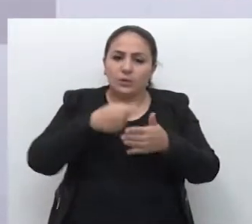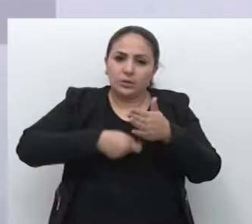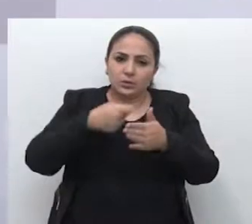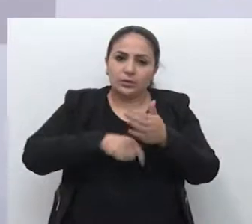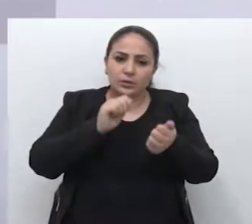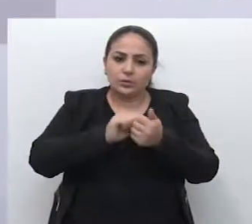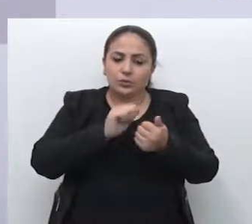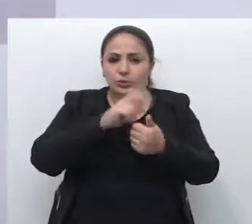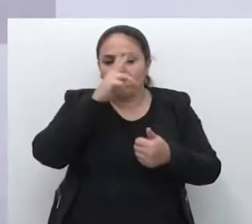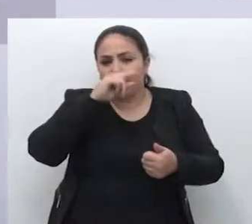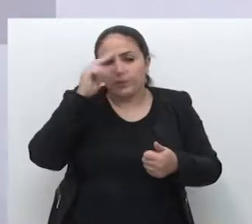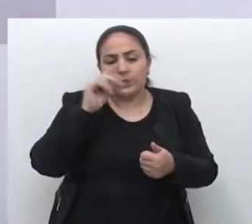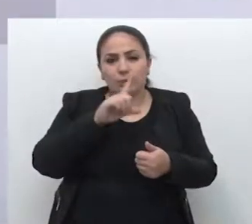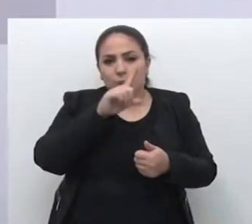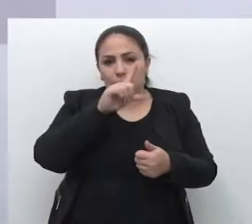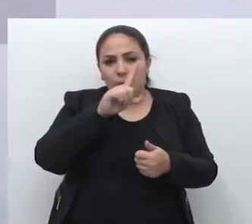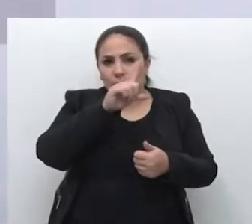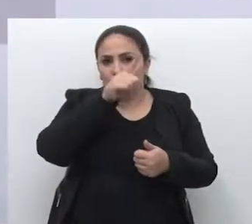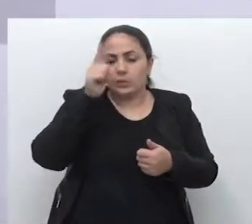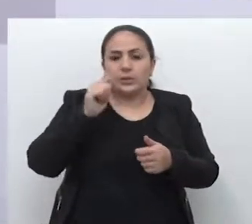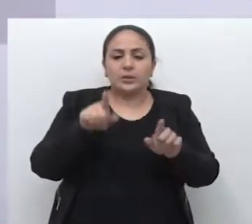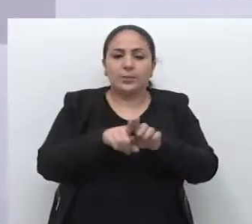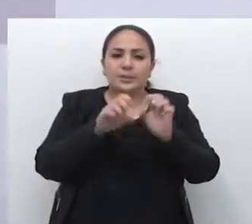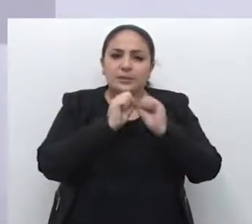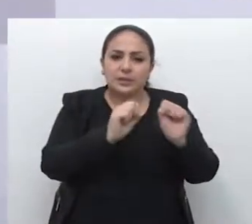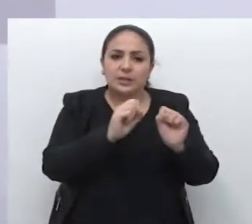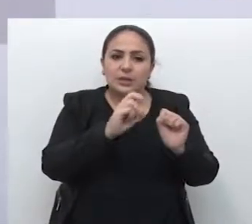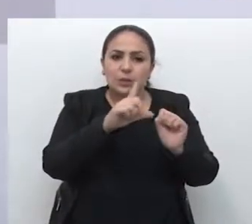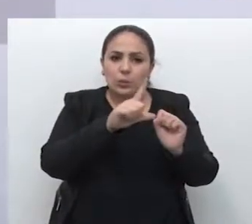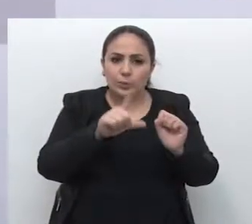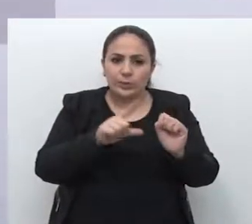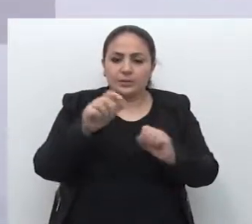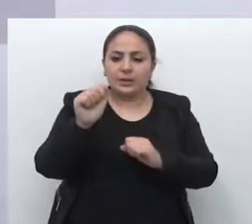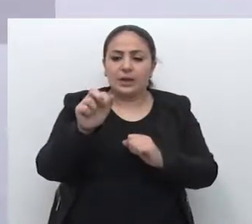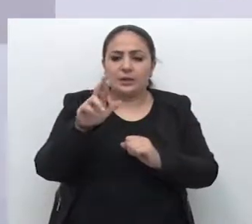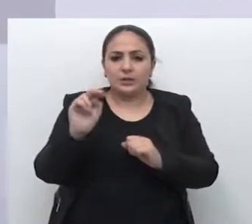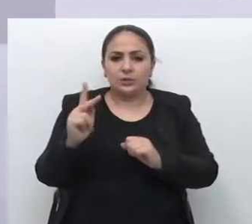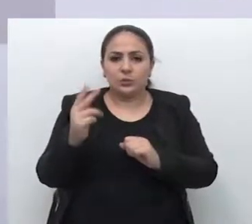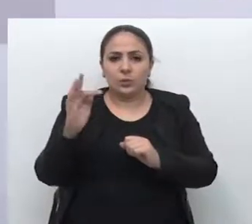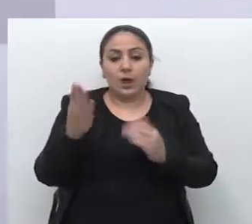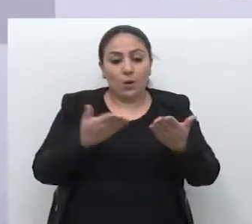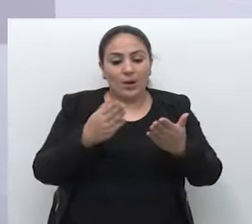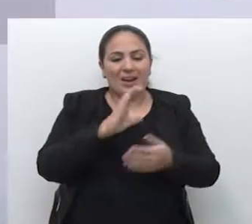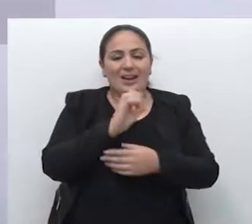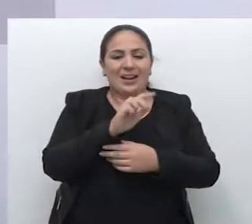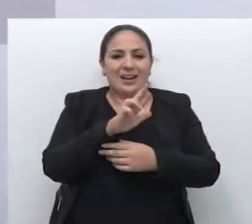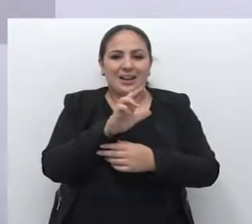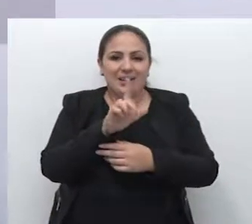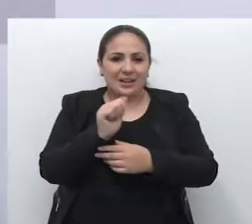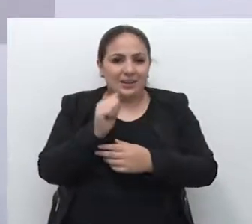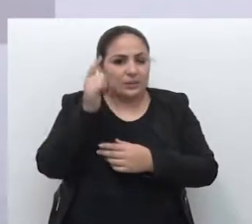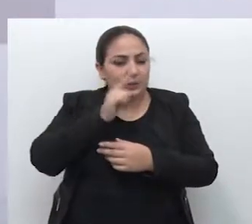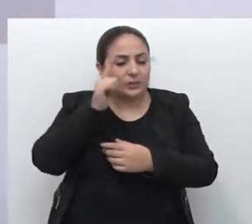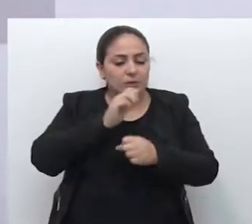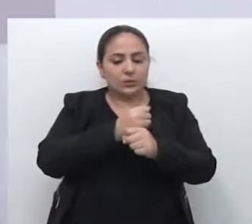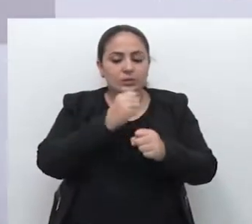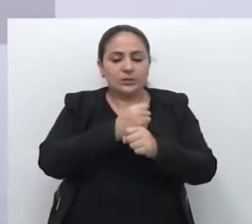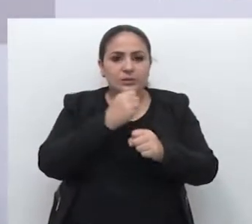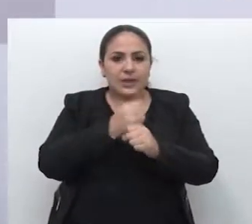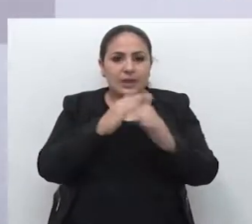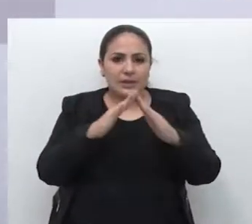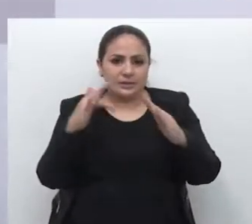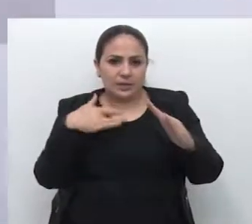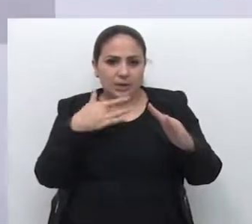nossa luta junto com o prefeito Luciano Azevedo e o secretário Luiz Arthur e agora a secretária Carla para a construção da UBS na